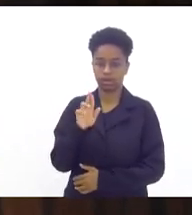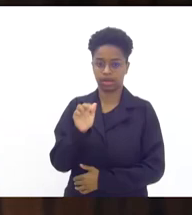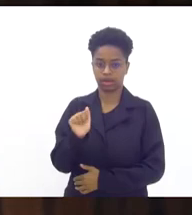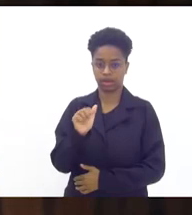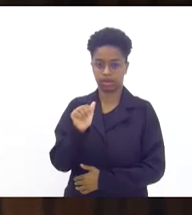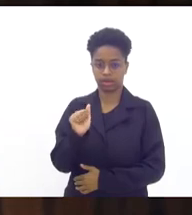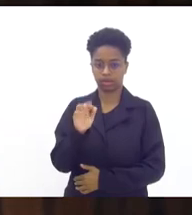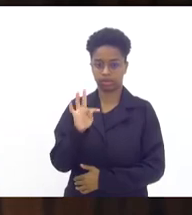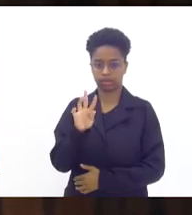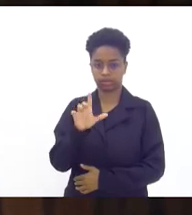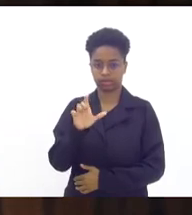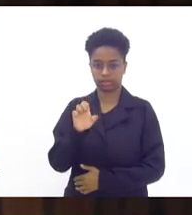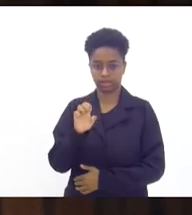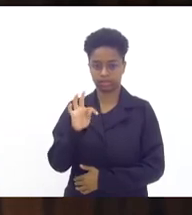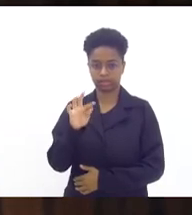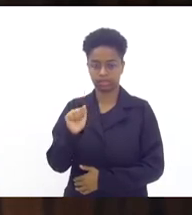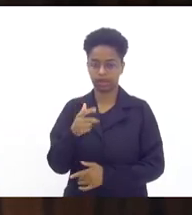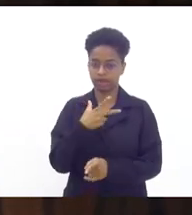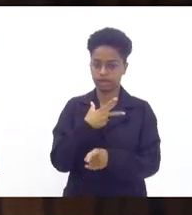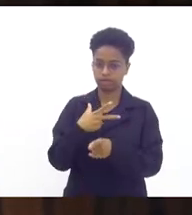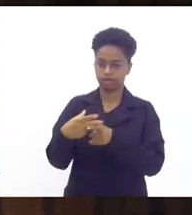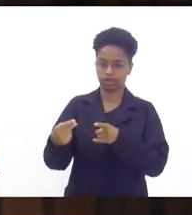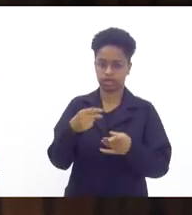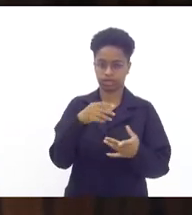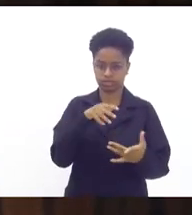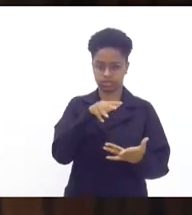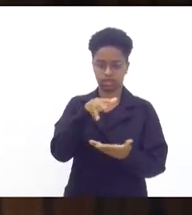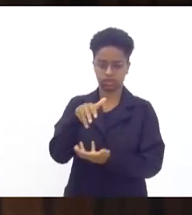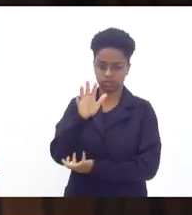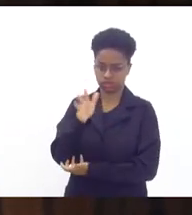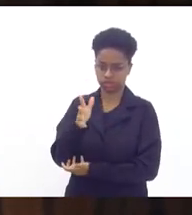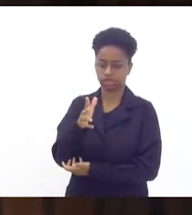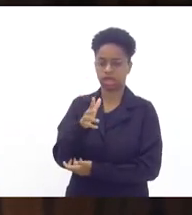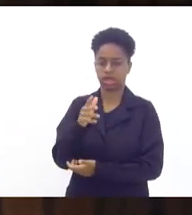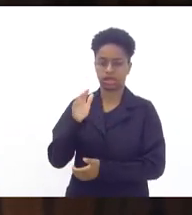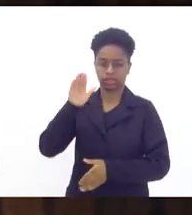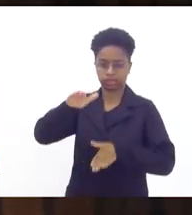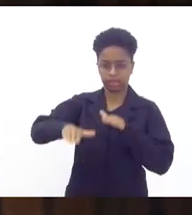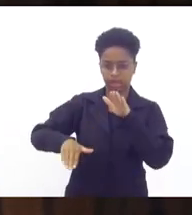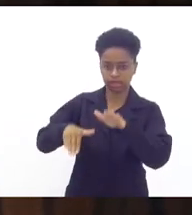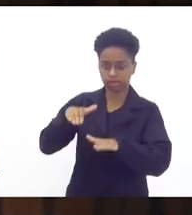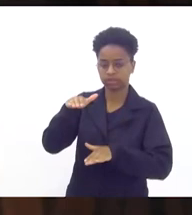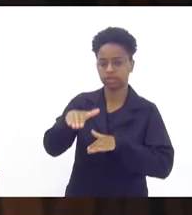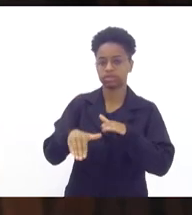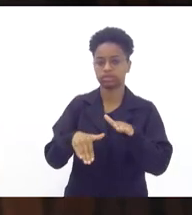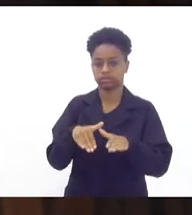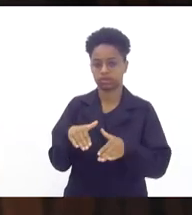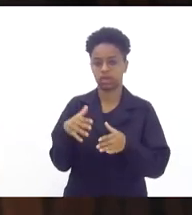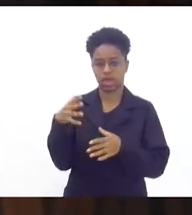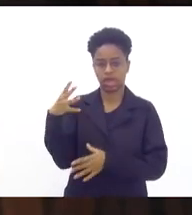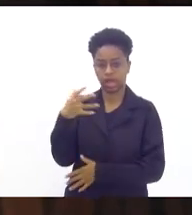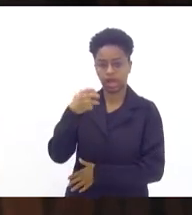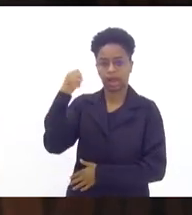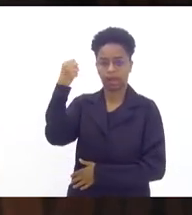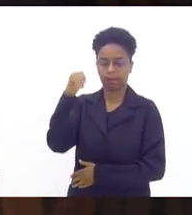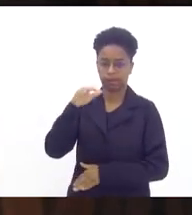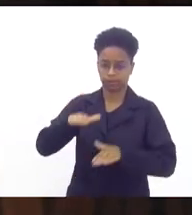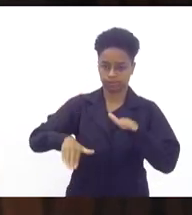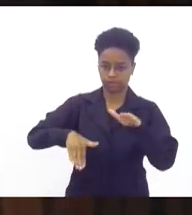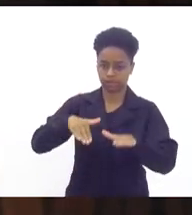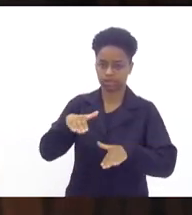campeão de natação foi campeão mundial o brasileiro campeão brasileiro de natação